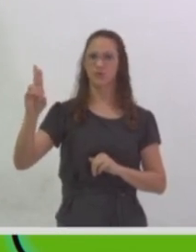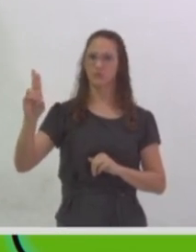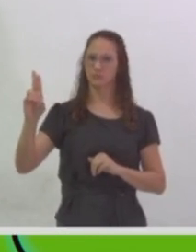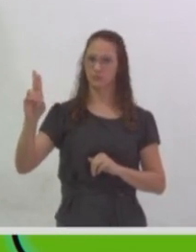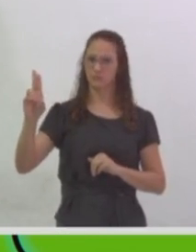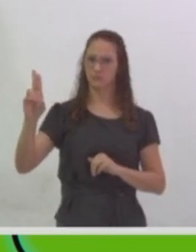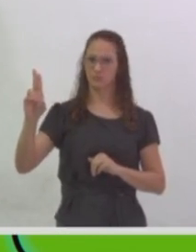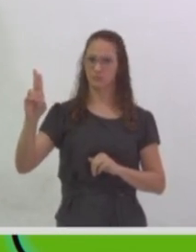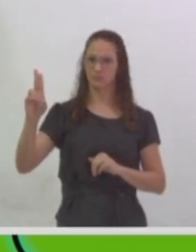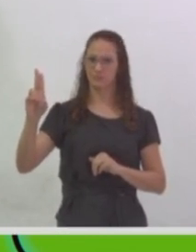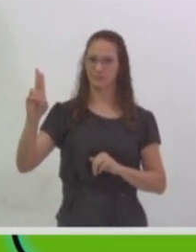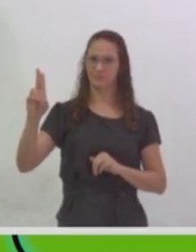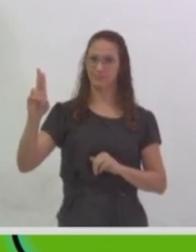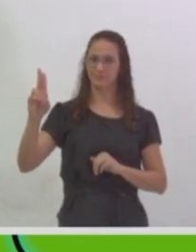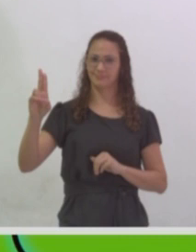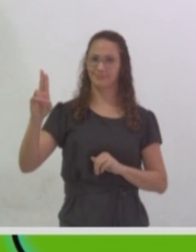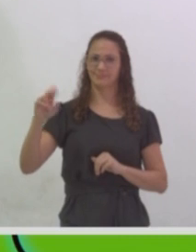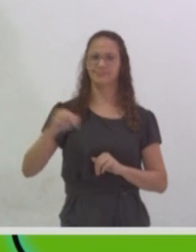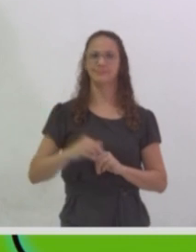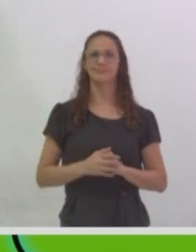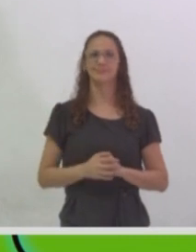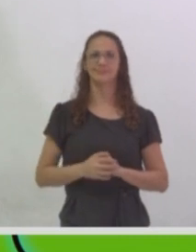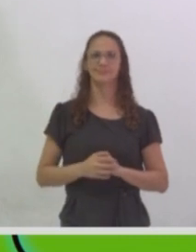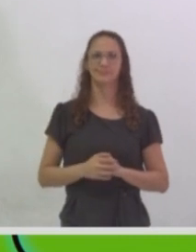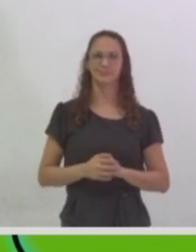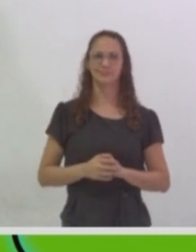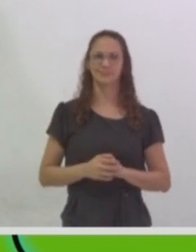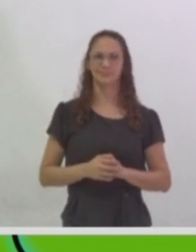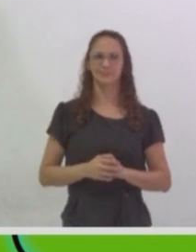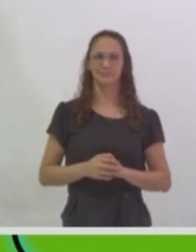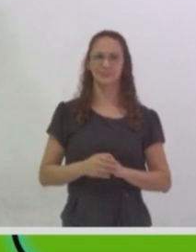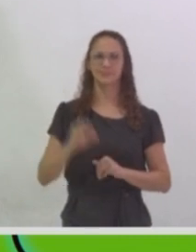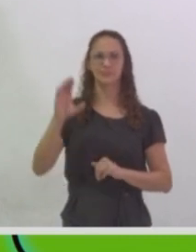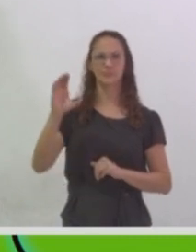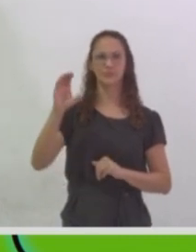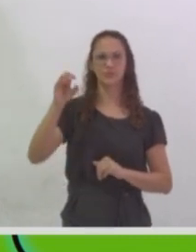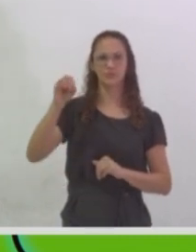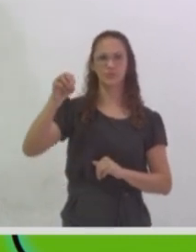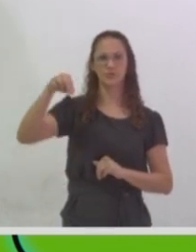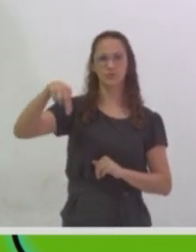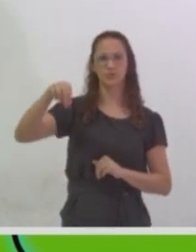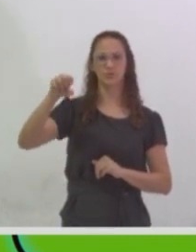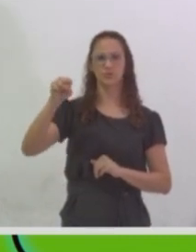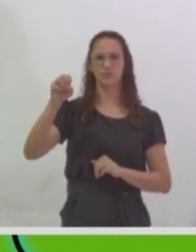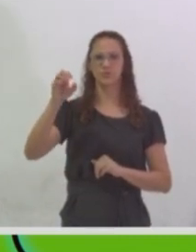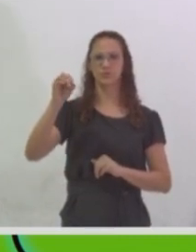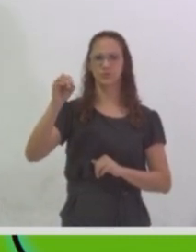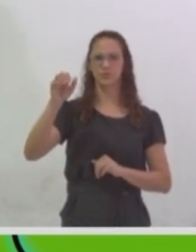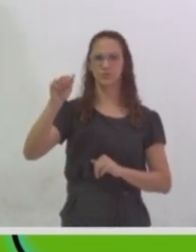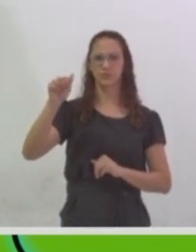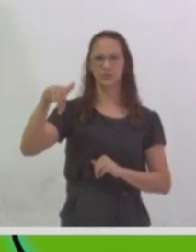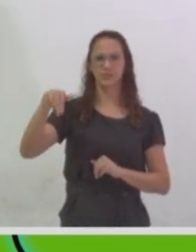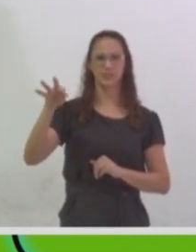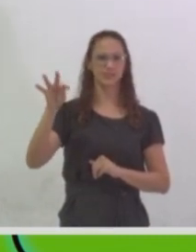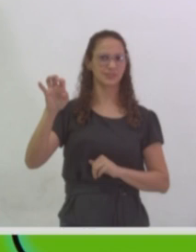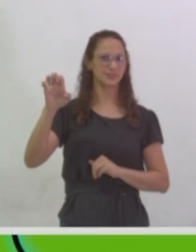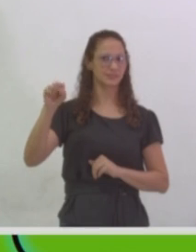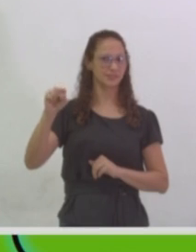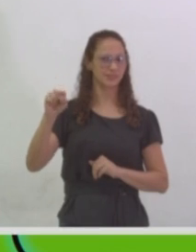as nossas vogais, as amiguinhas. Agora vamos para as consoantes. B,